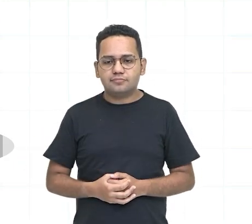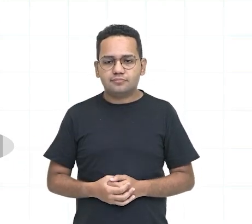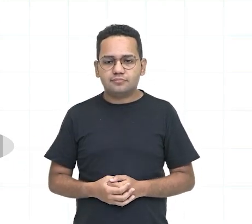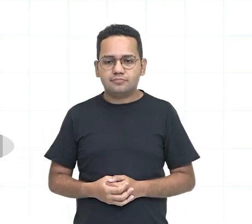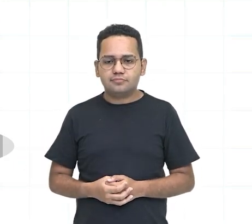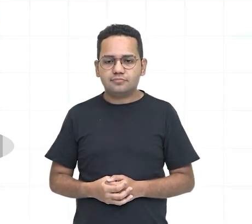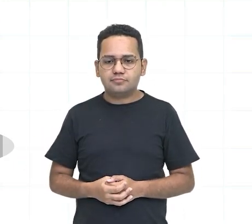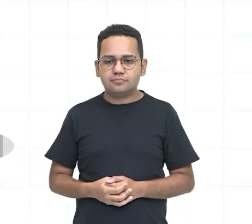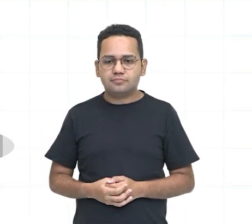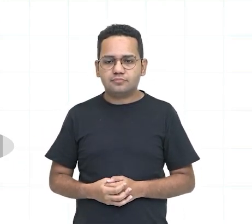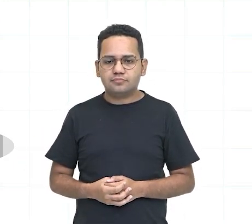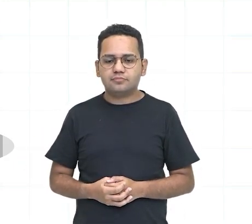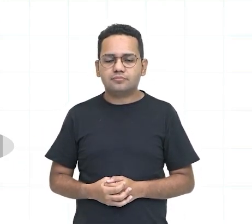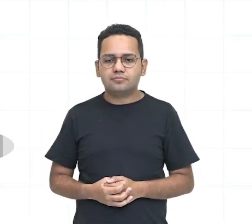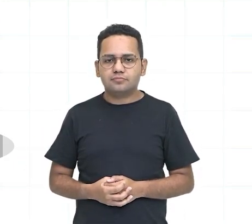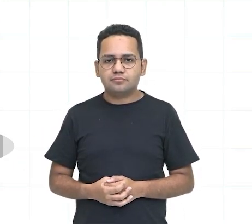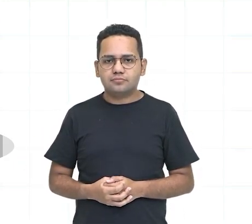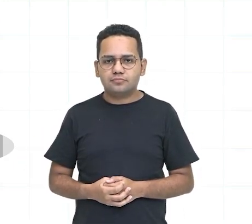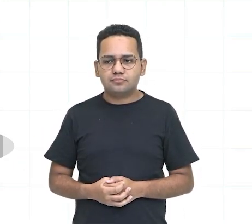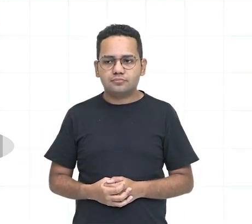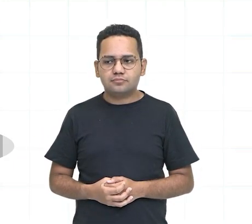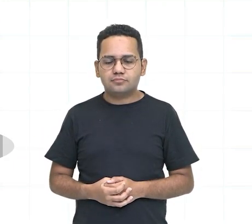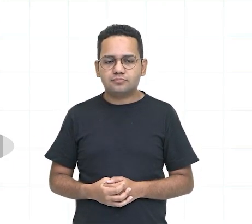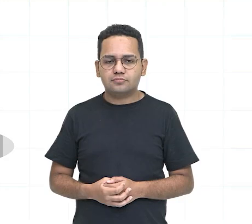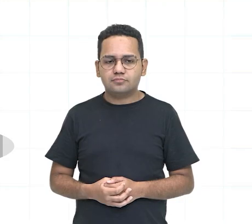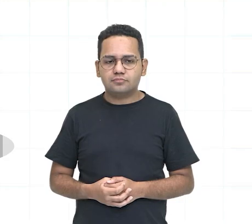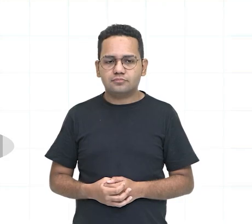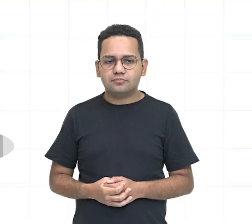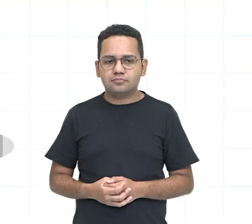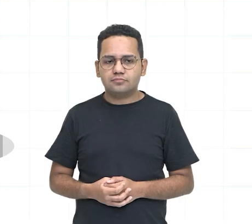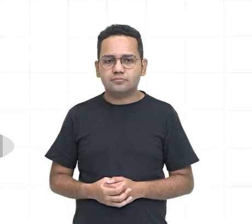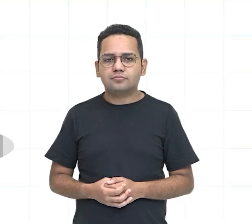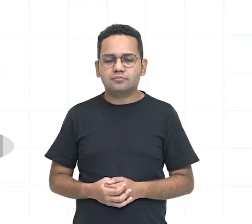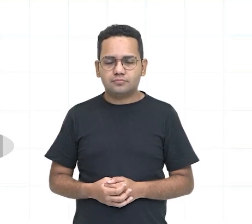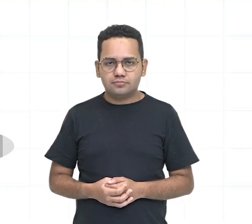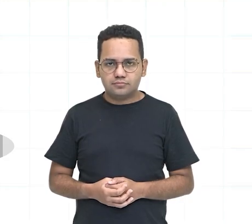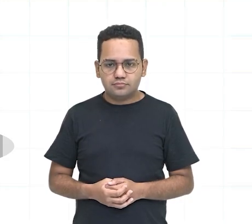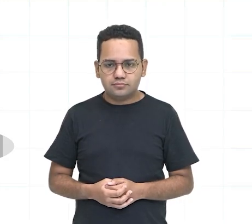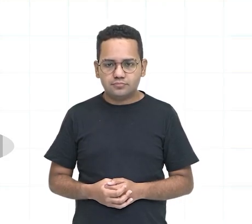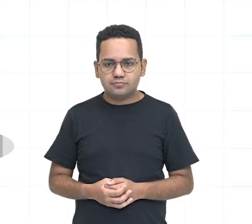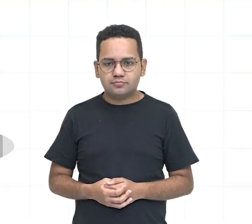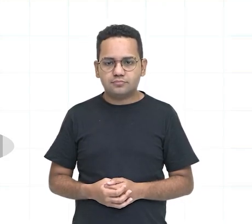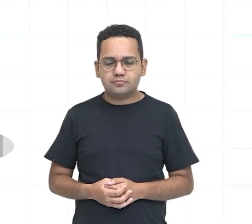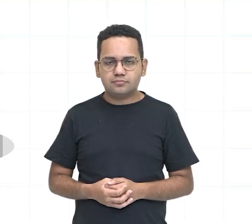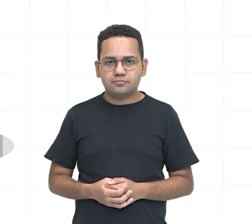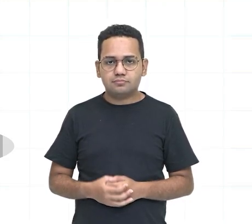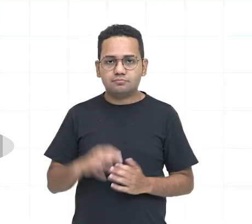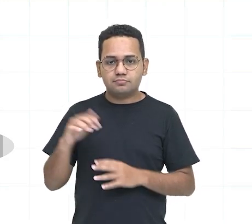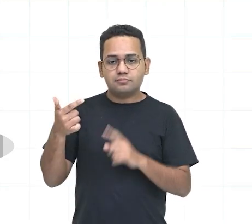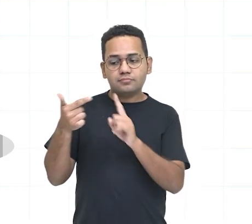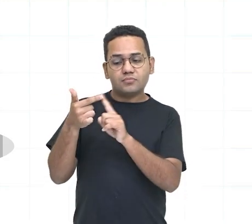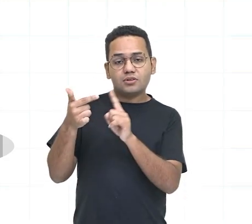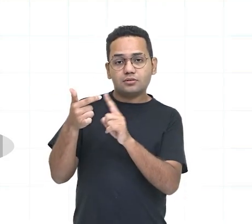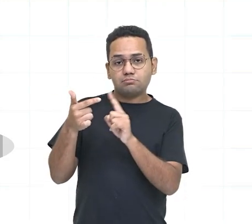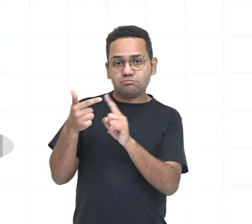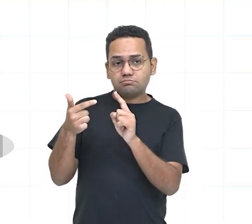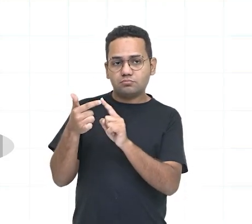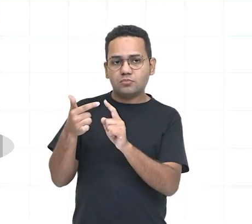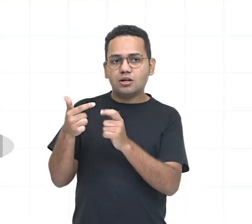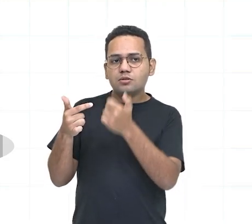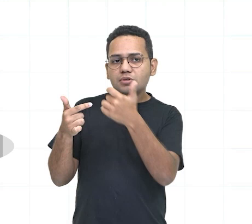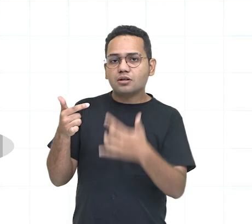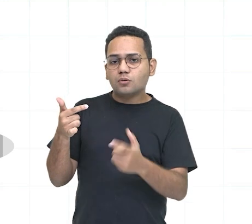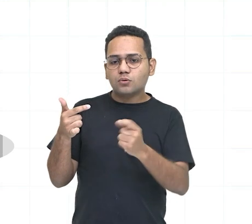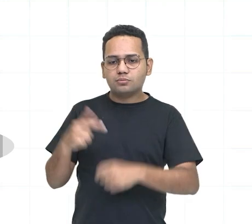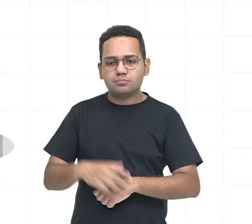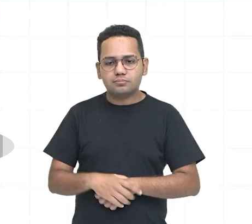ability or a more polite form of permission or possibility. Então, nós temos similar ao verbo can,